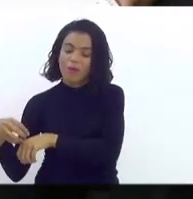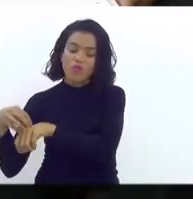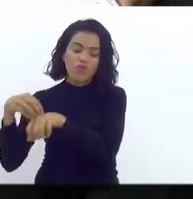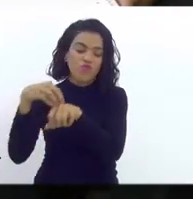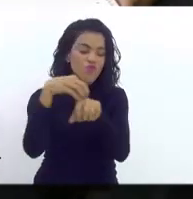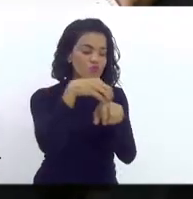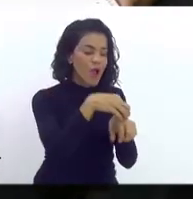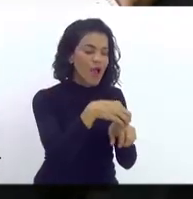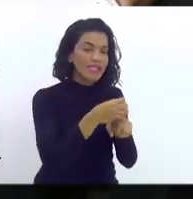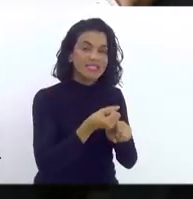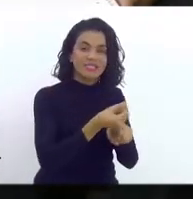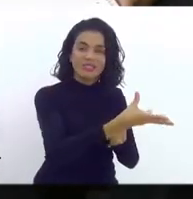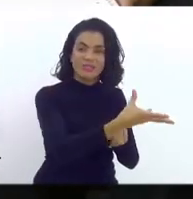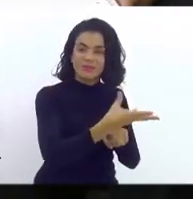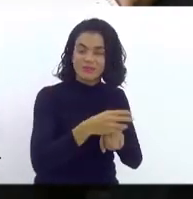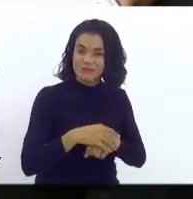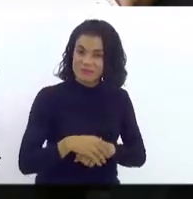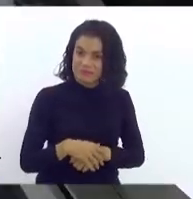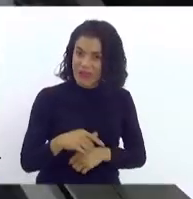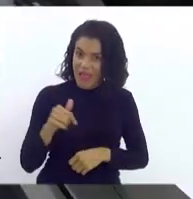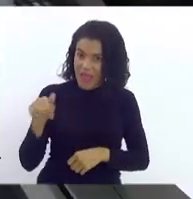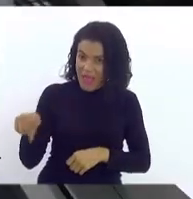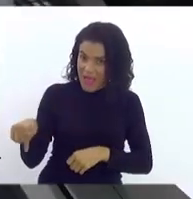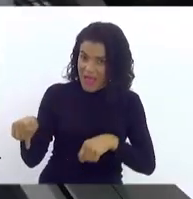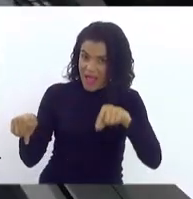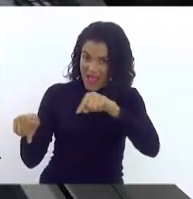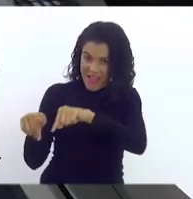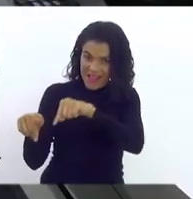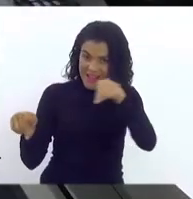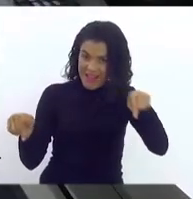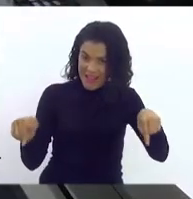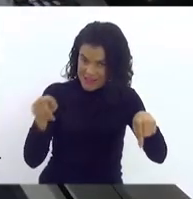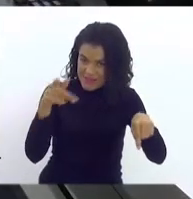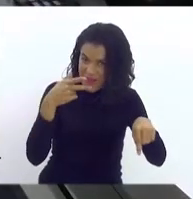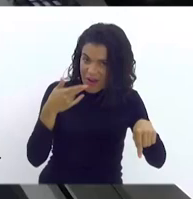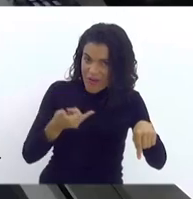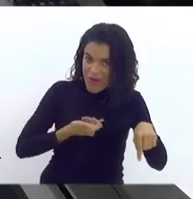e distribui. E esse ponto é um dos transportadores que a senhora citou? Não,